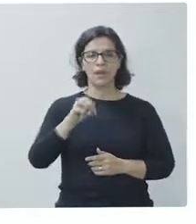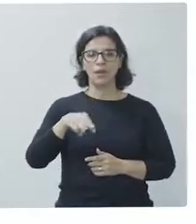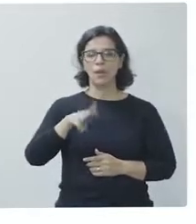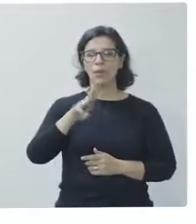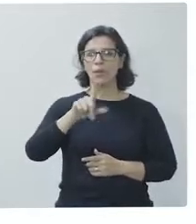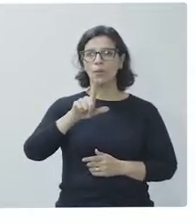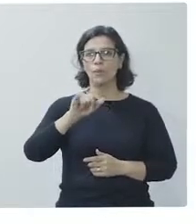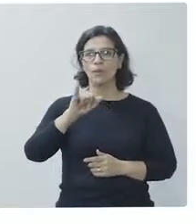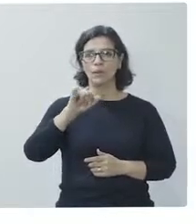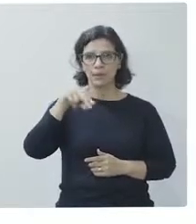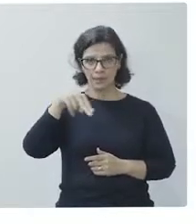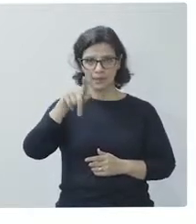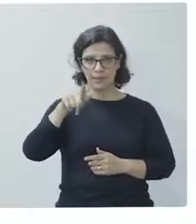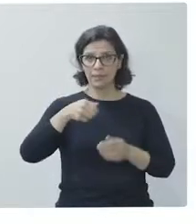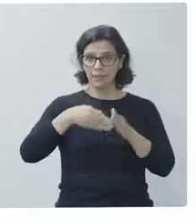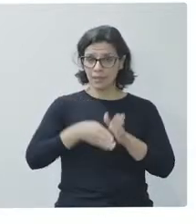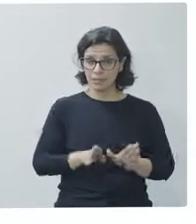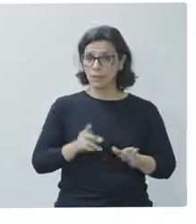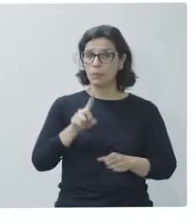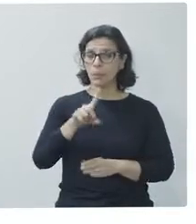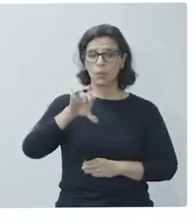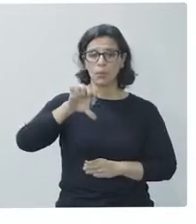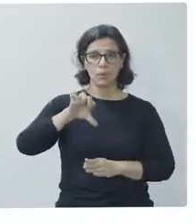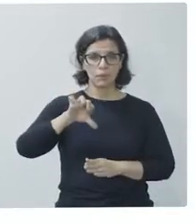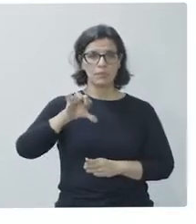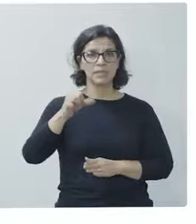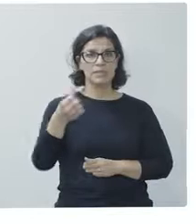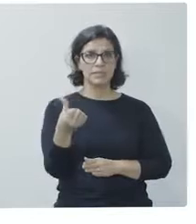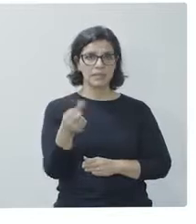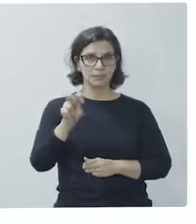J.K. Rowling, nascida em